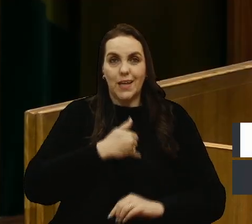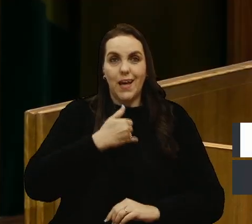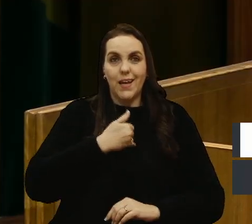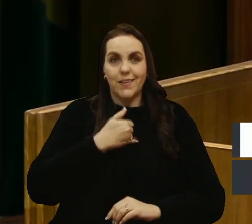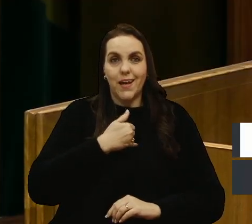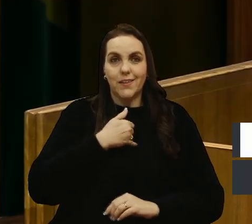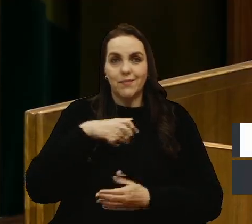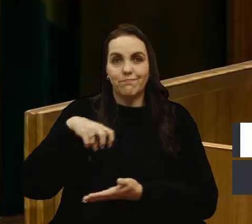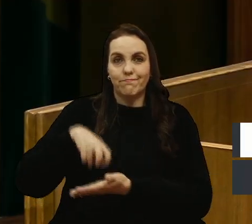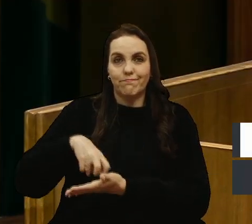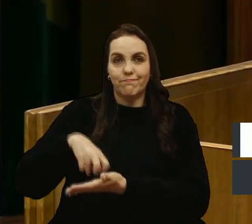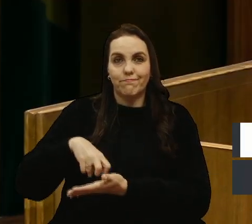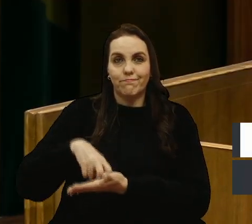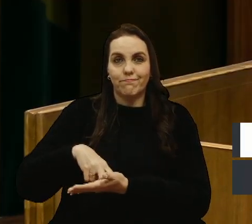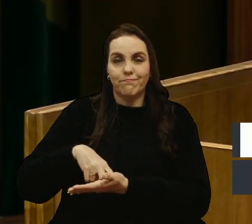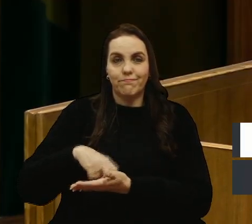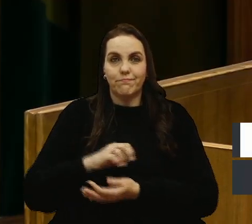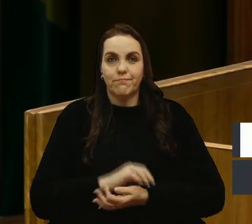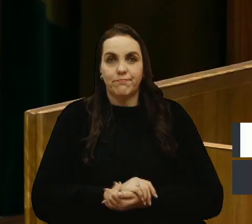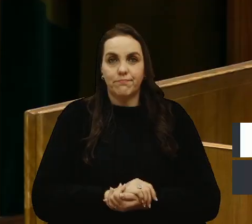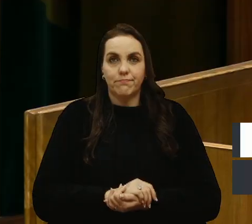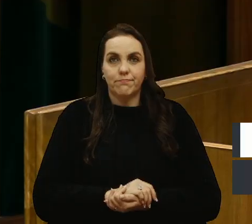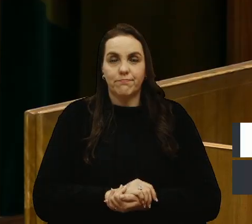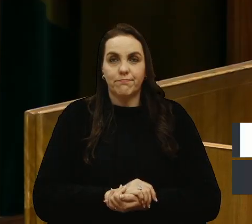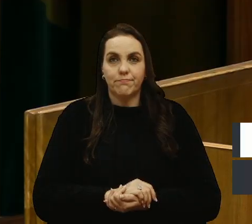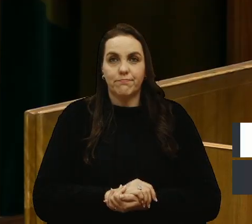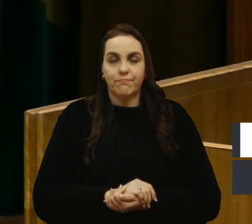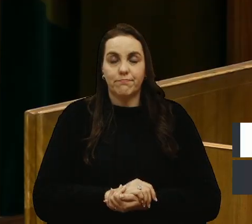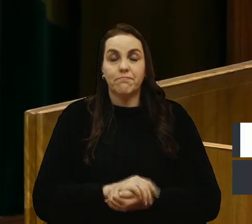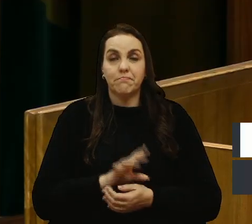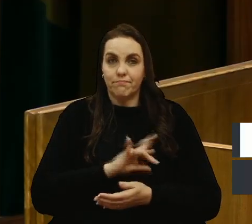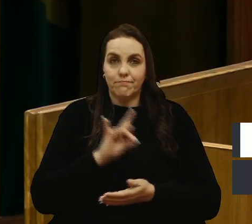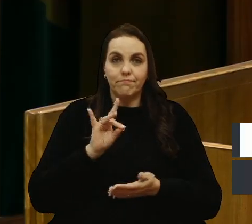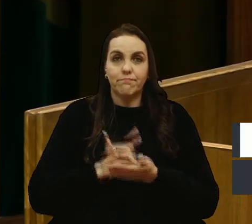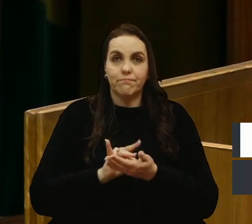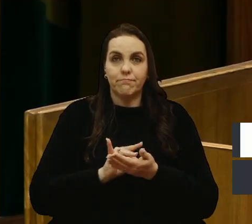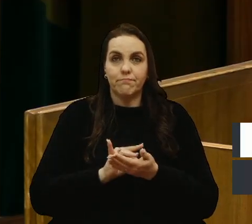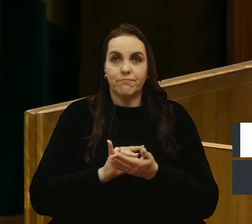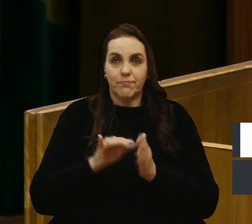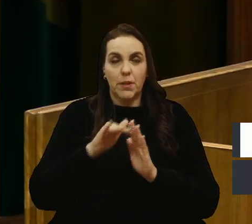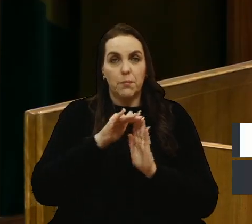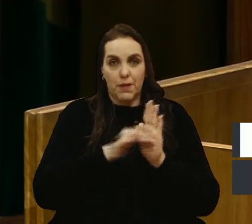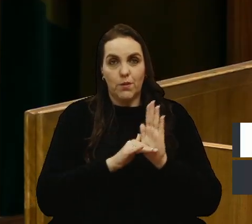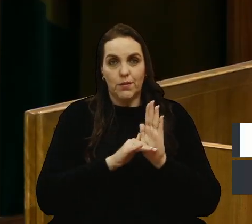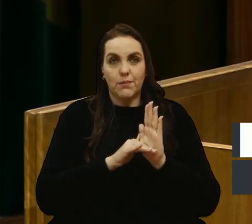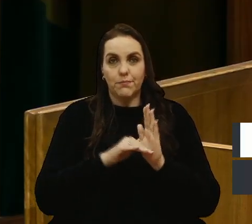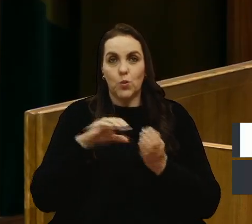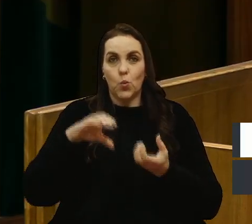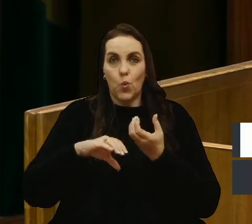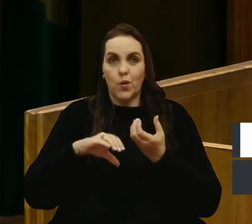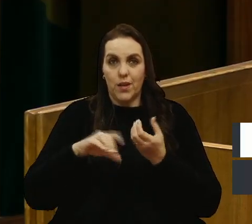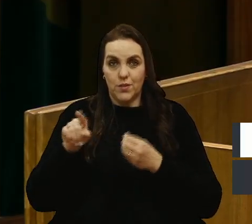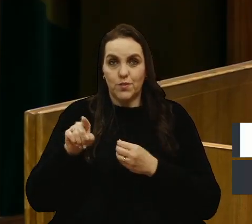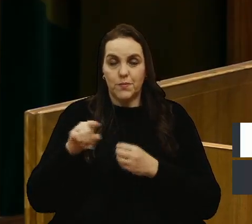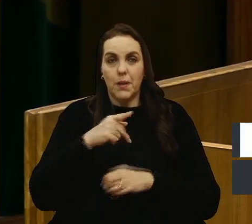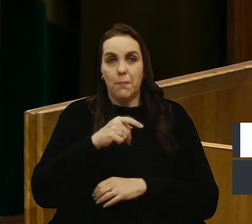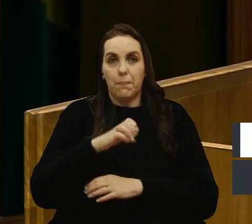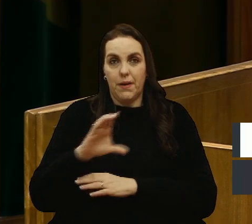maioridade penal. E isso será pautado no Congresso Nacional, essa